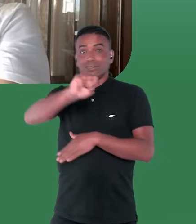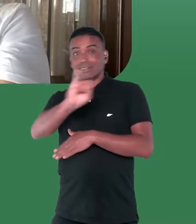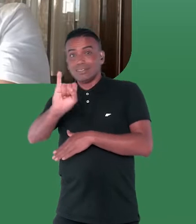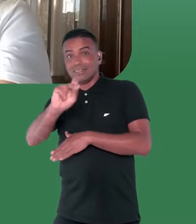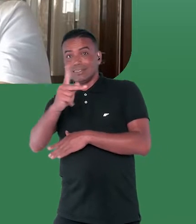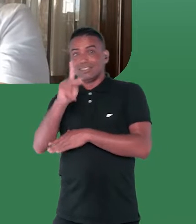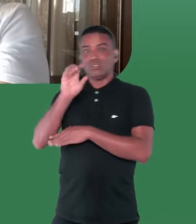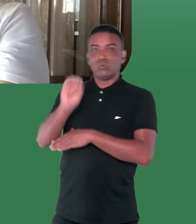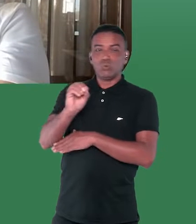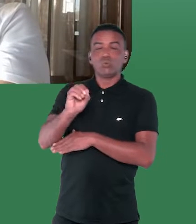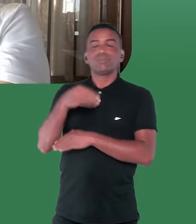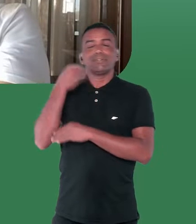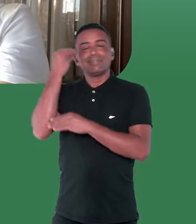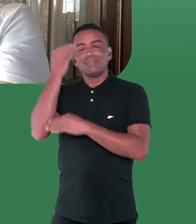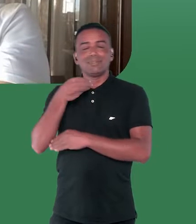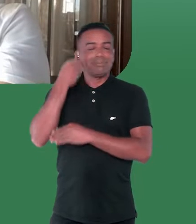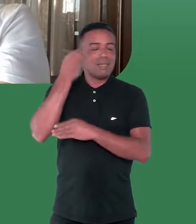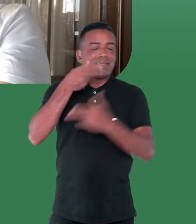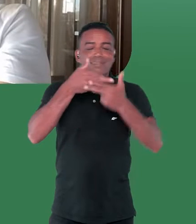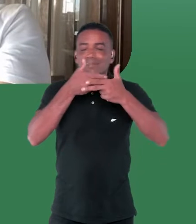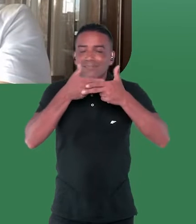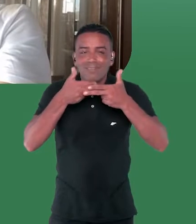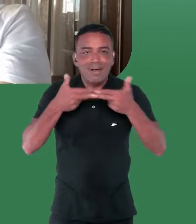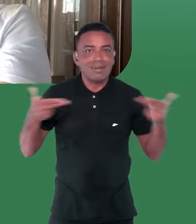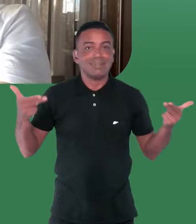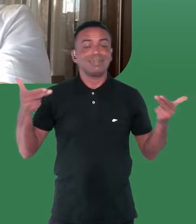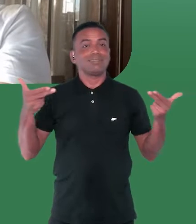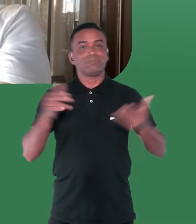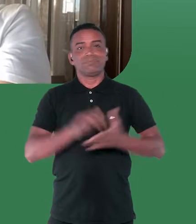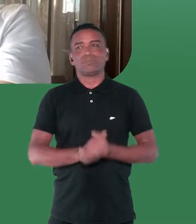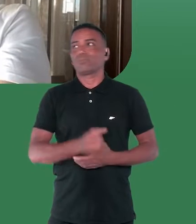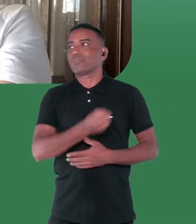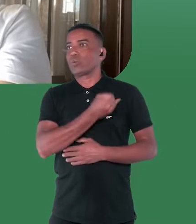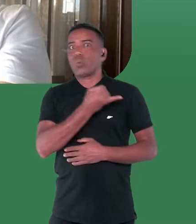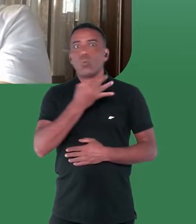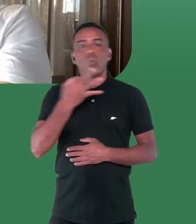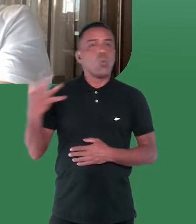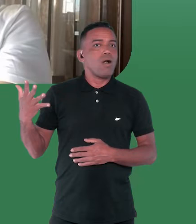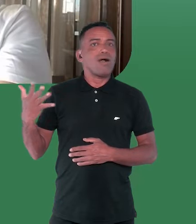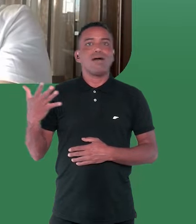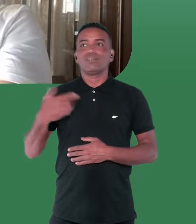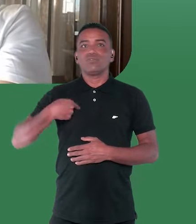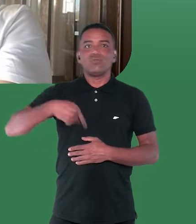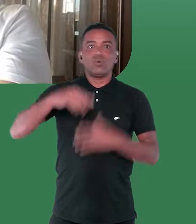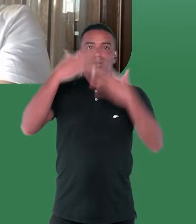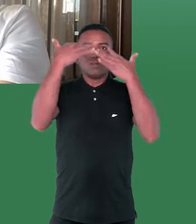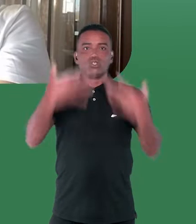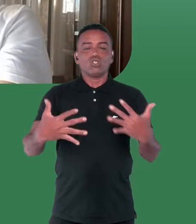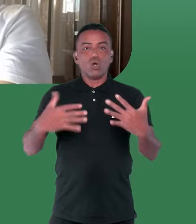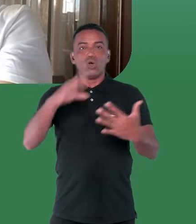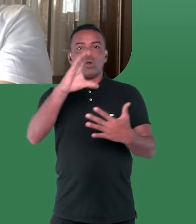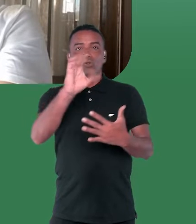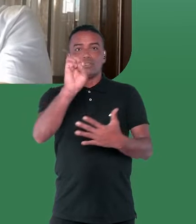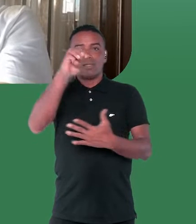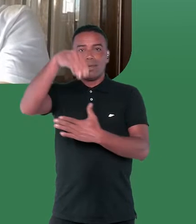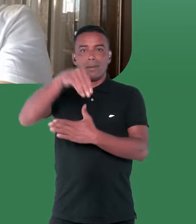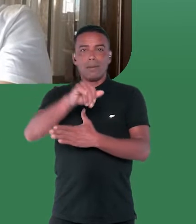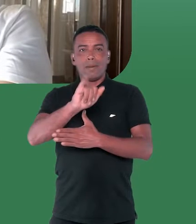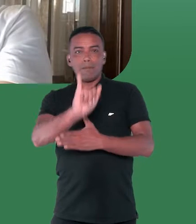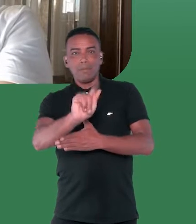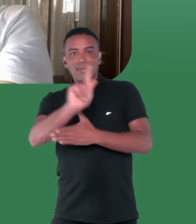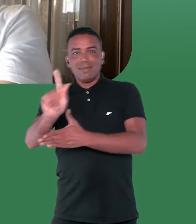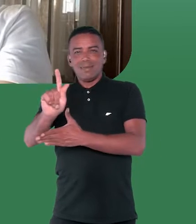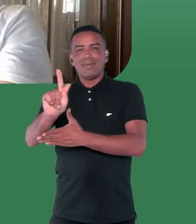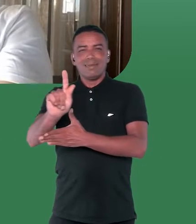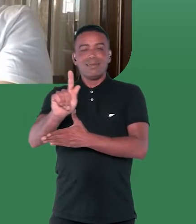está ajudando. Eu tenho experiências as mais diversas. Quantas e quantas vezes fui ao auditório da CEMIC